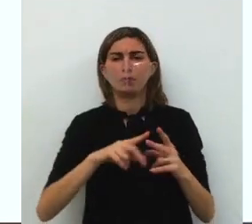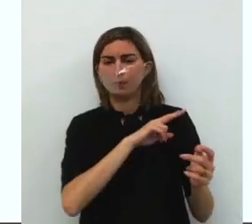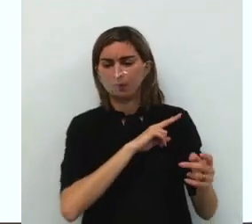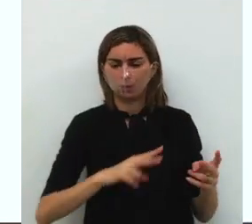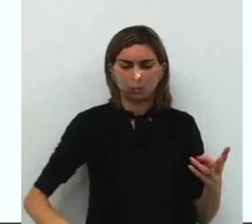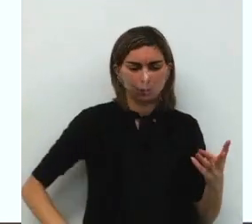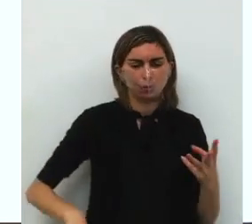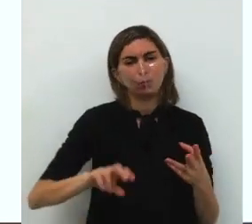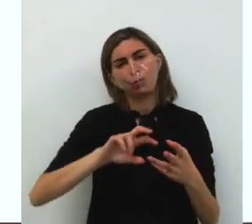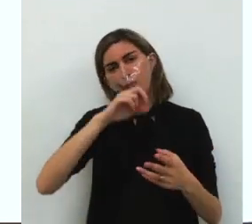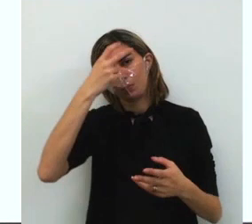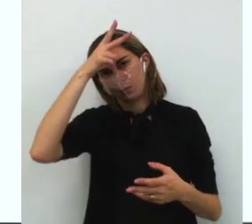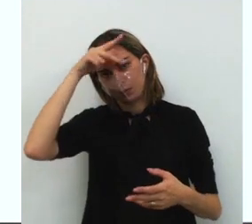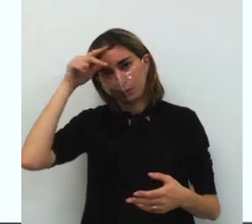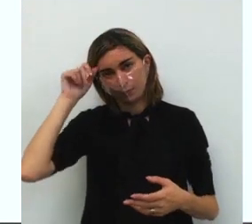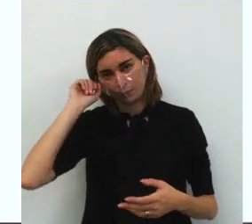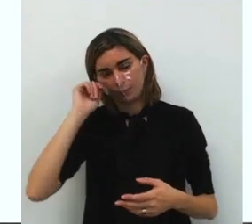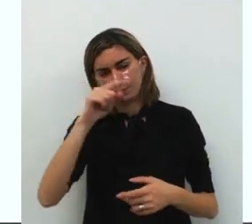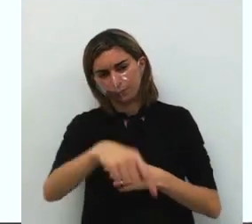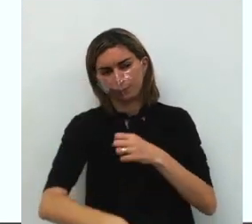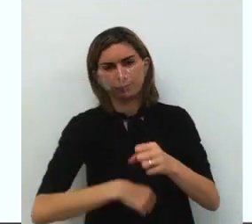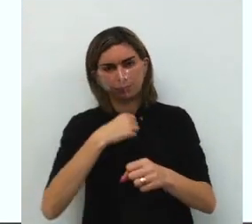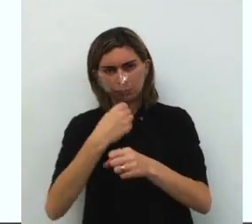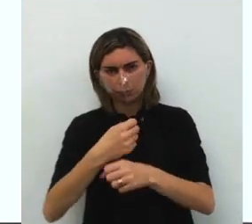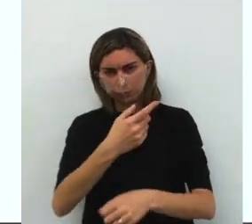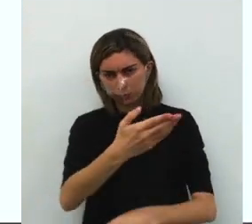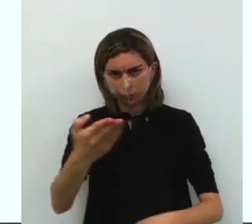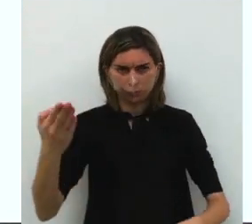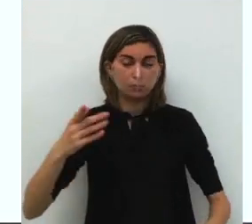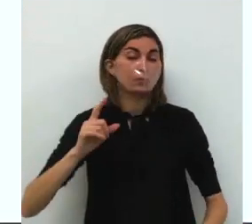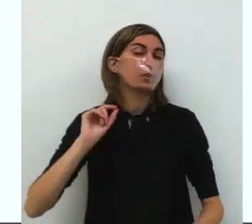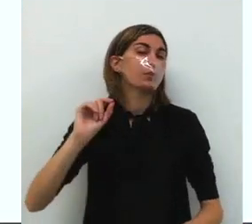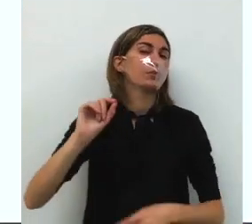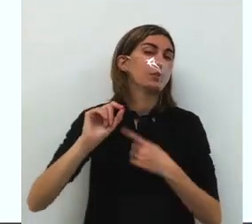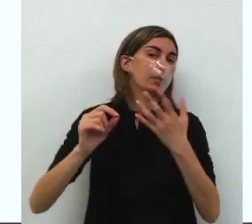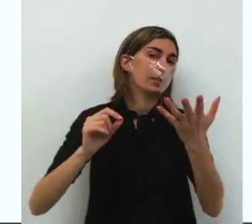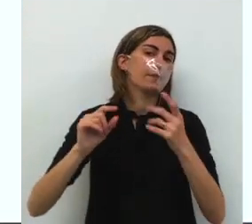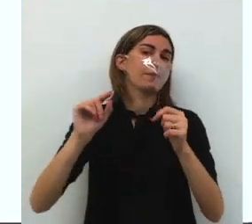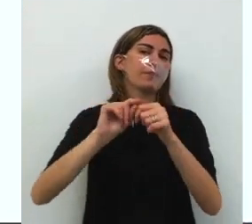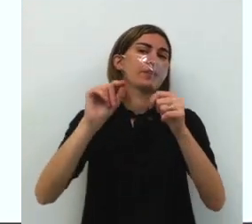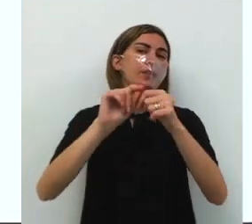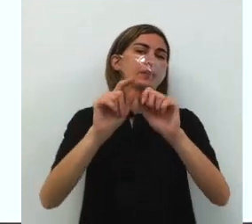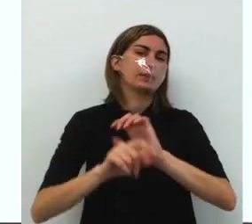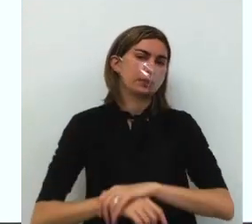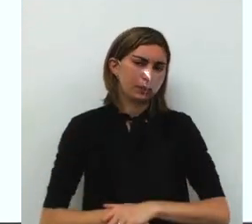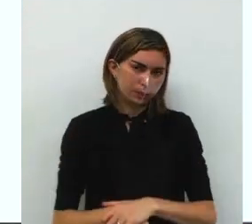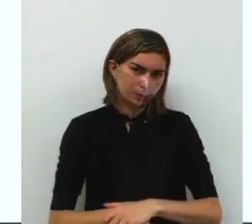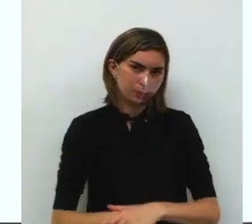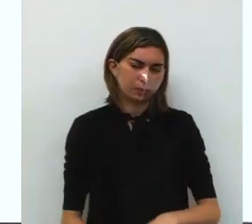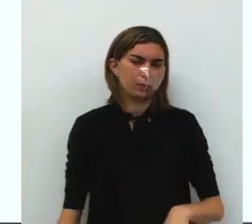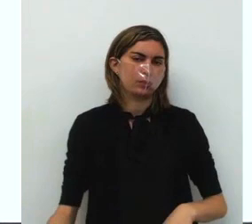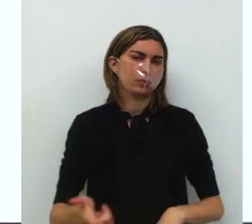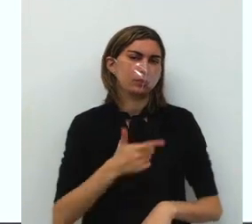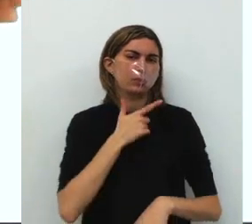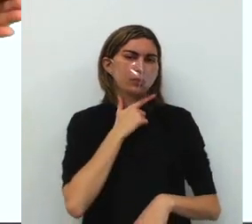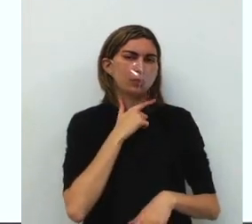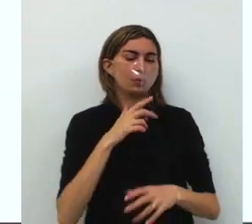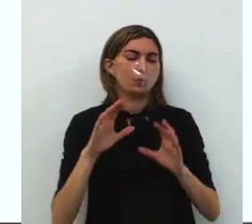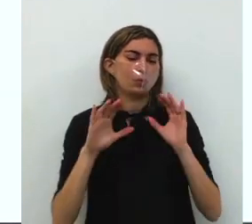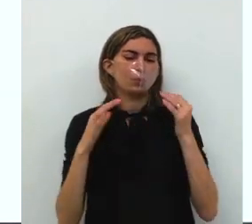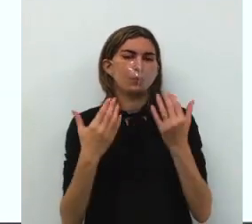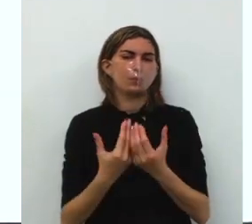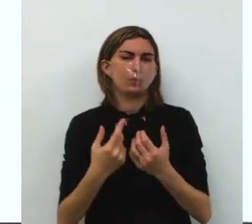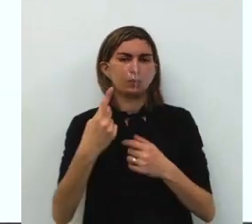para vereador ou para prefeito esse ano, você o quê? O que é que você quer fazer nesse cargo pela